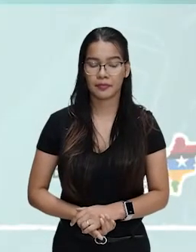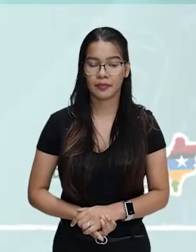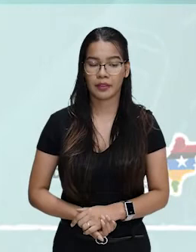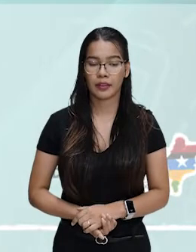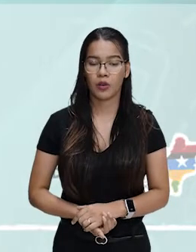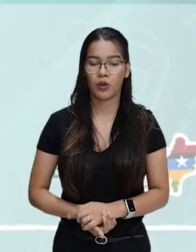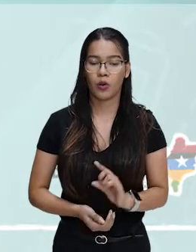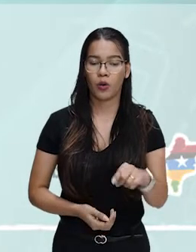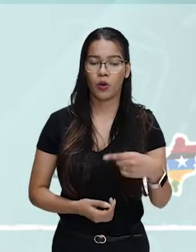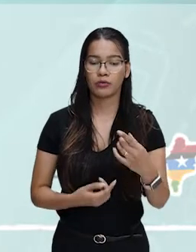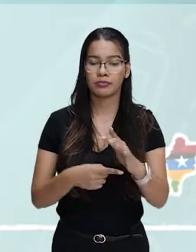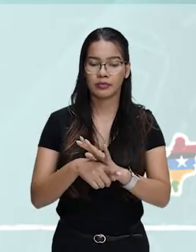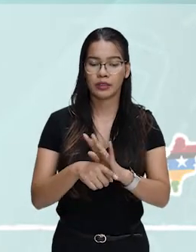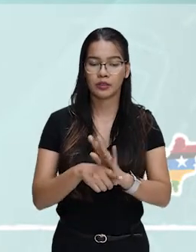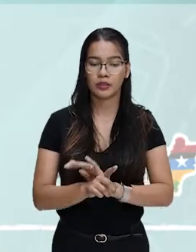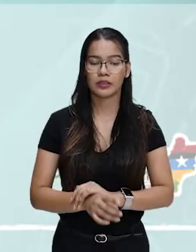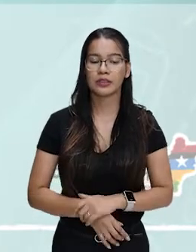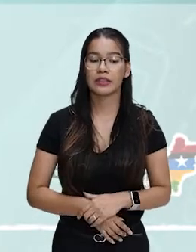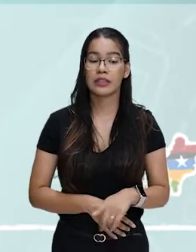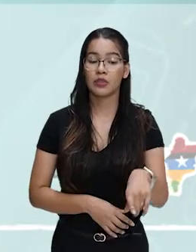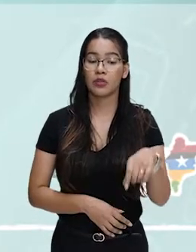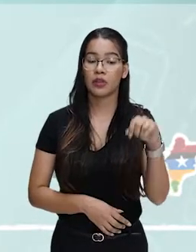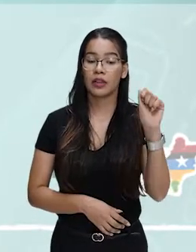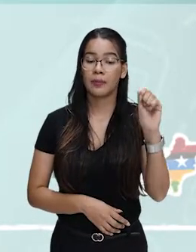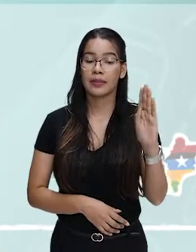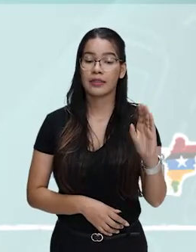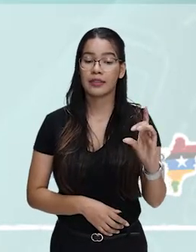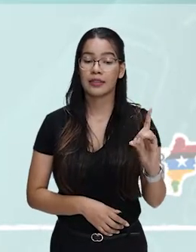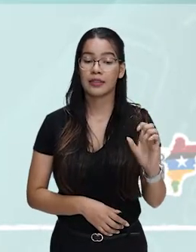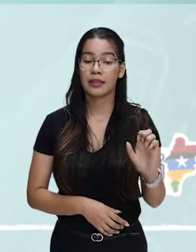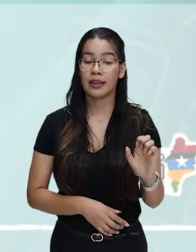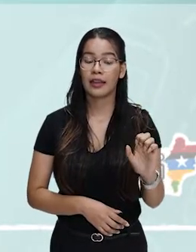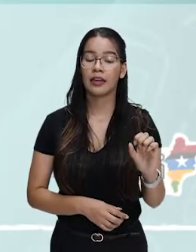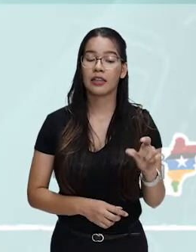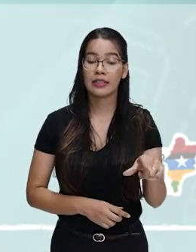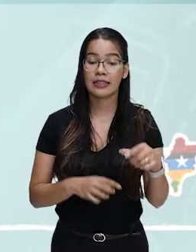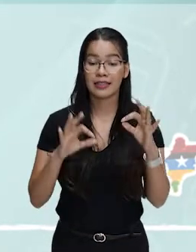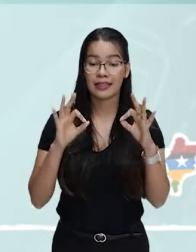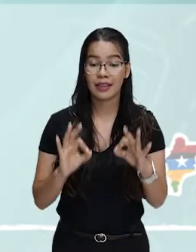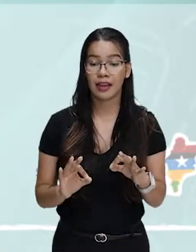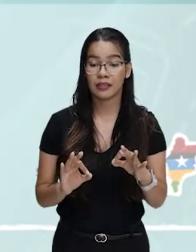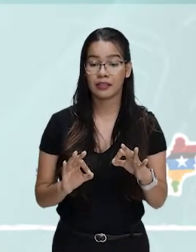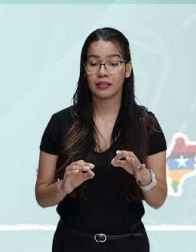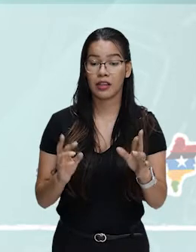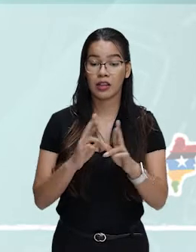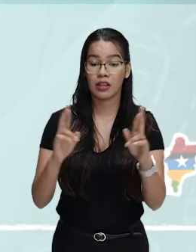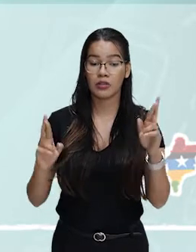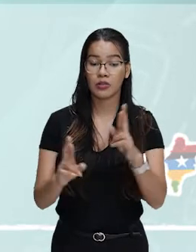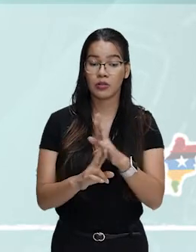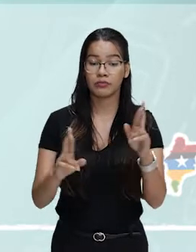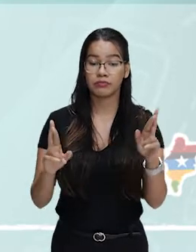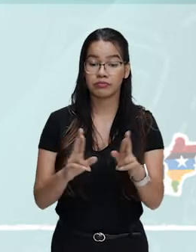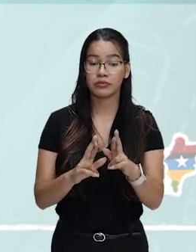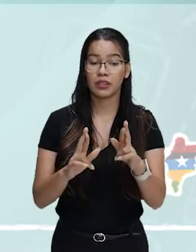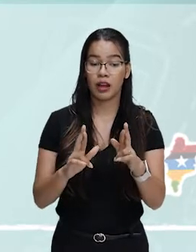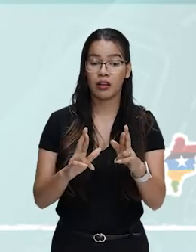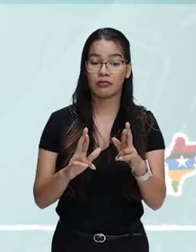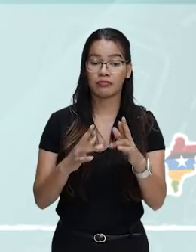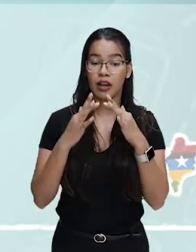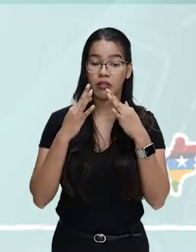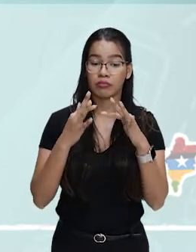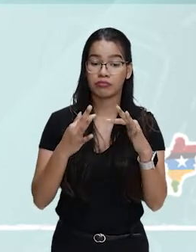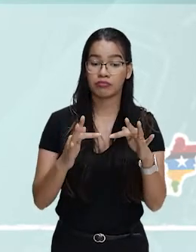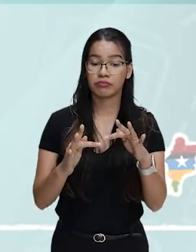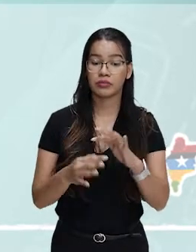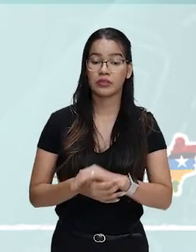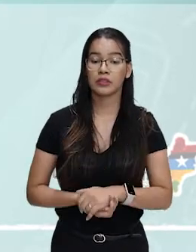Assinale as alternativas corretas quanto às relações. Aí já é diferente. Eu já coloquei aí as respostas. Só